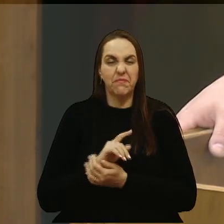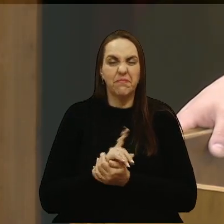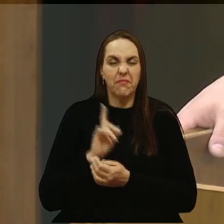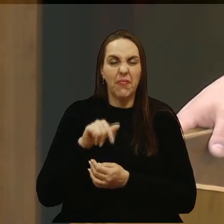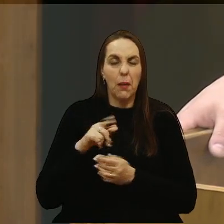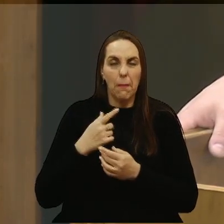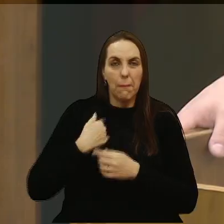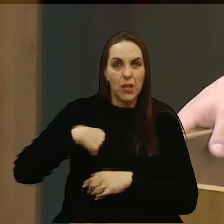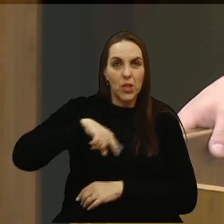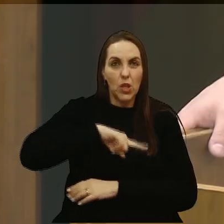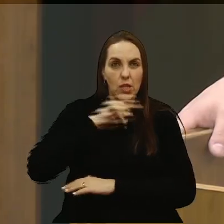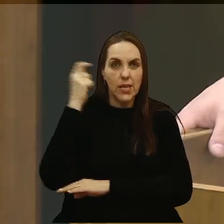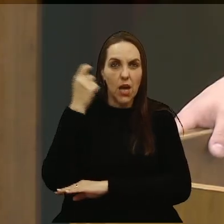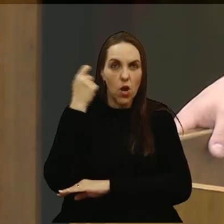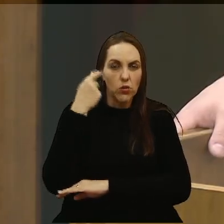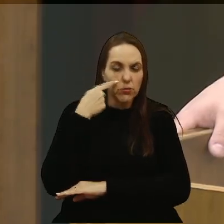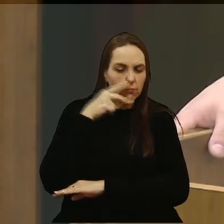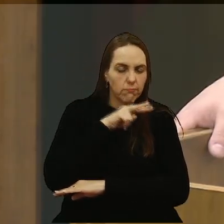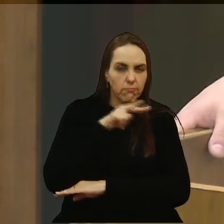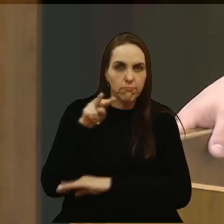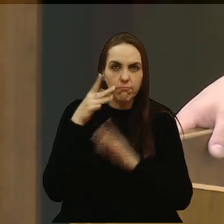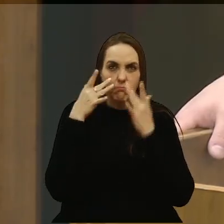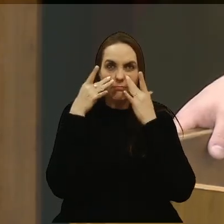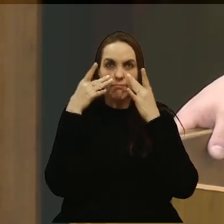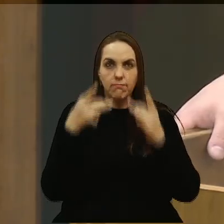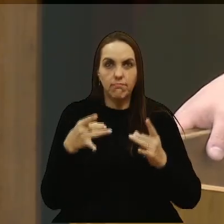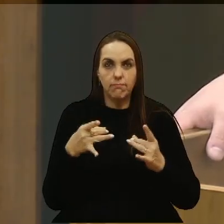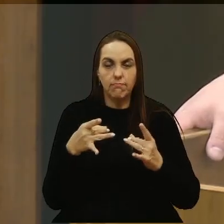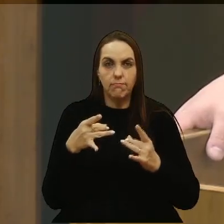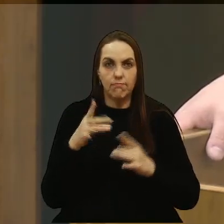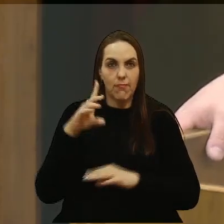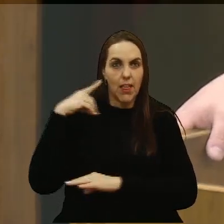os gaúchos estão vendo, estaremos bem atentos